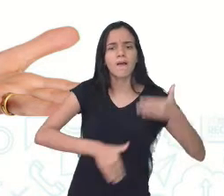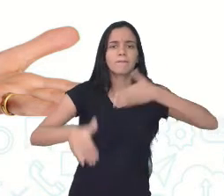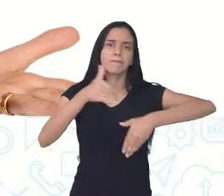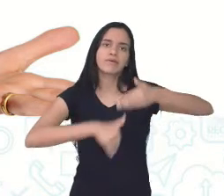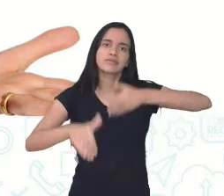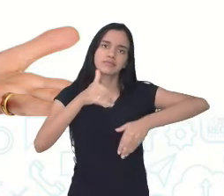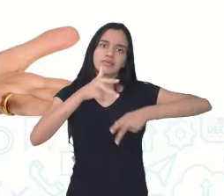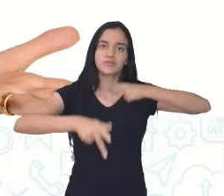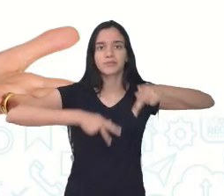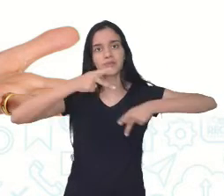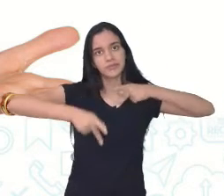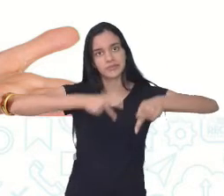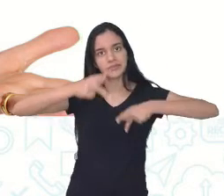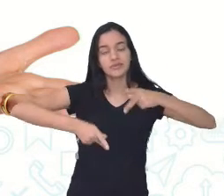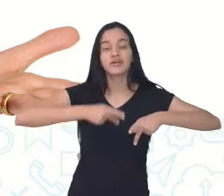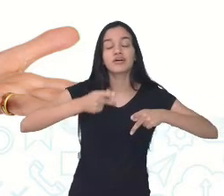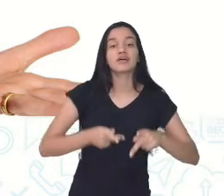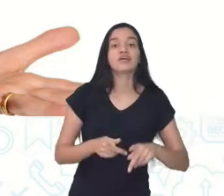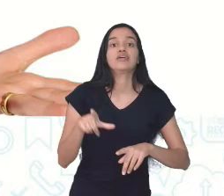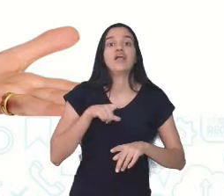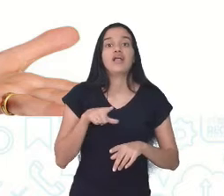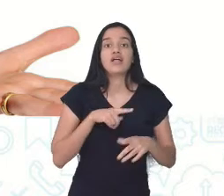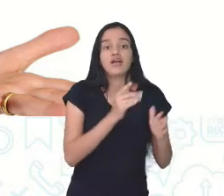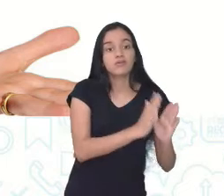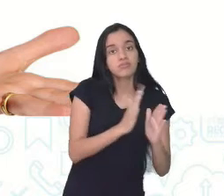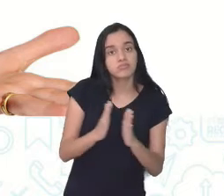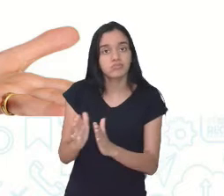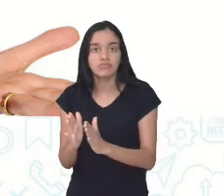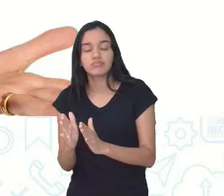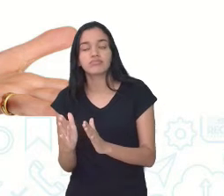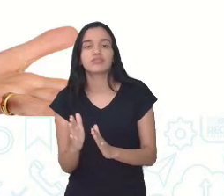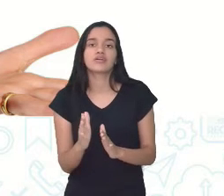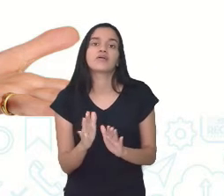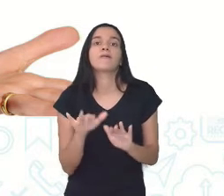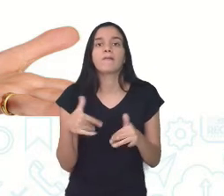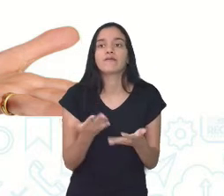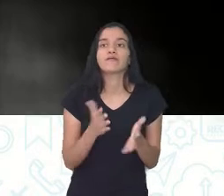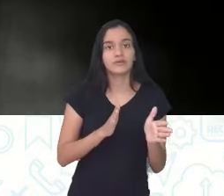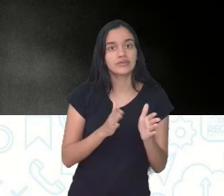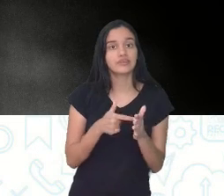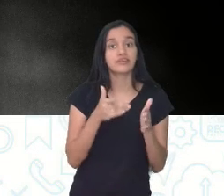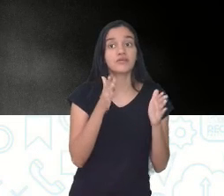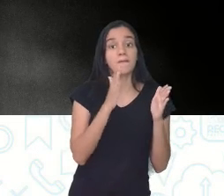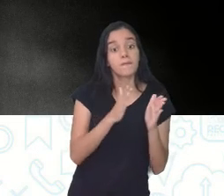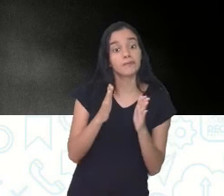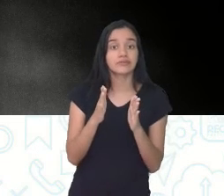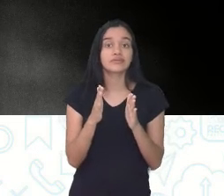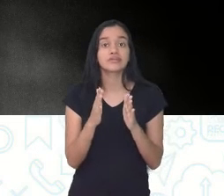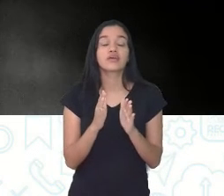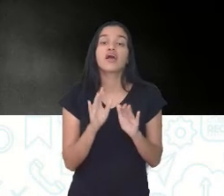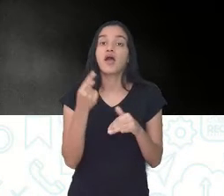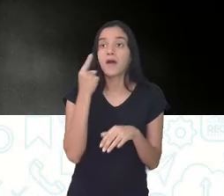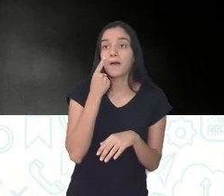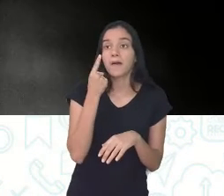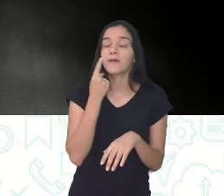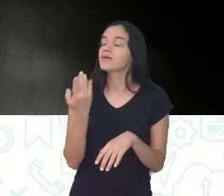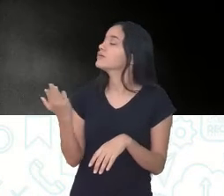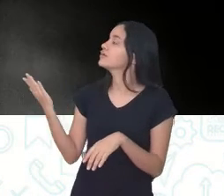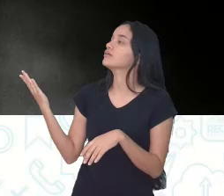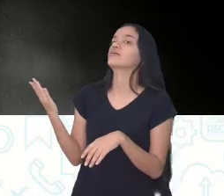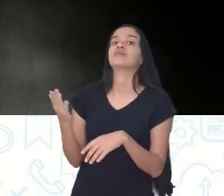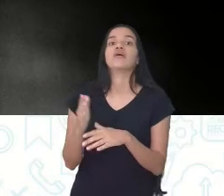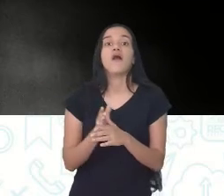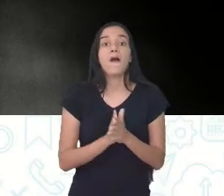participação popular e essas camadas mais populares não acompanhou esse processo de independência. E aí chega, né,